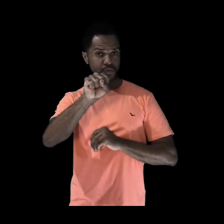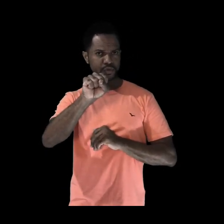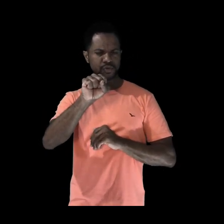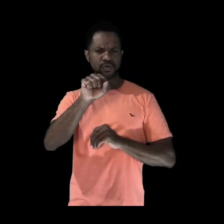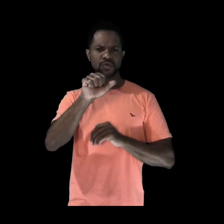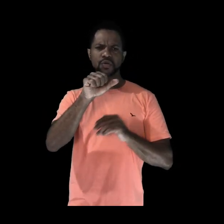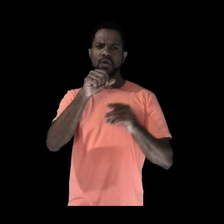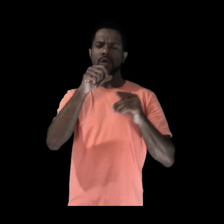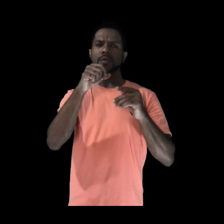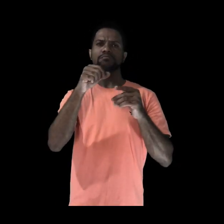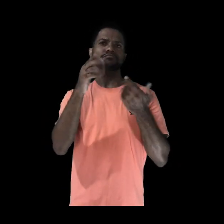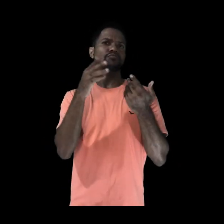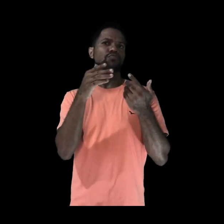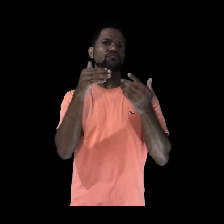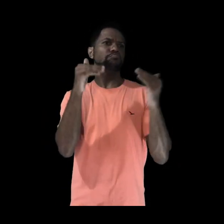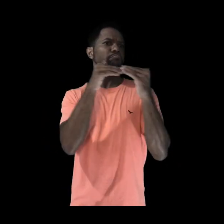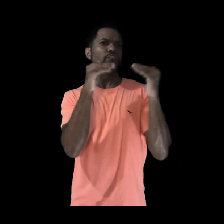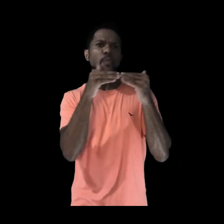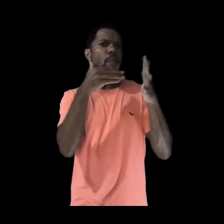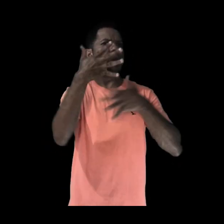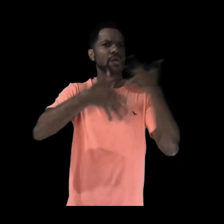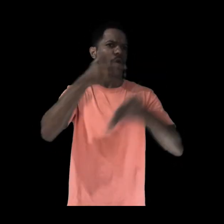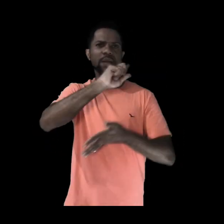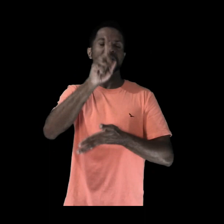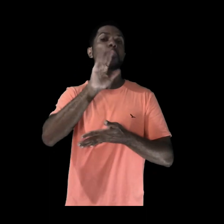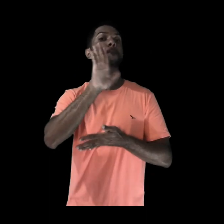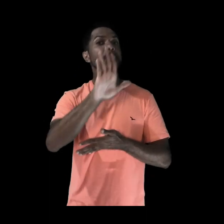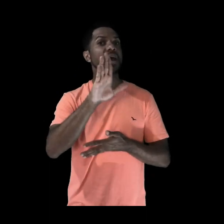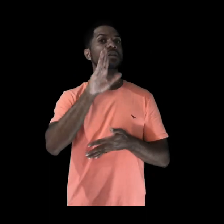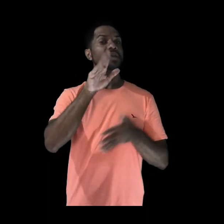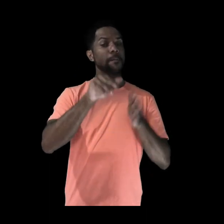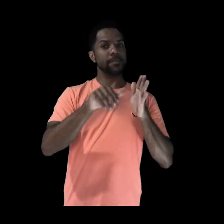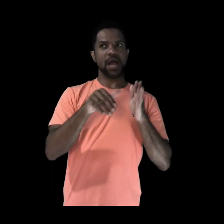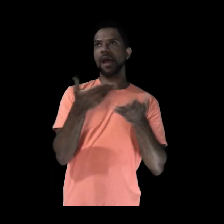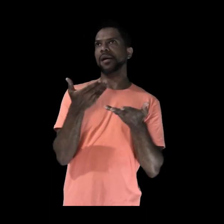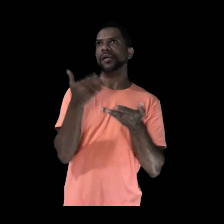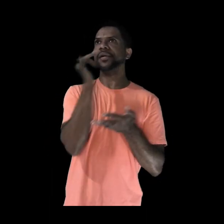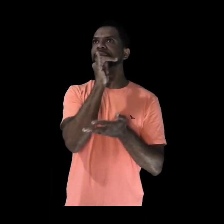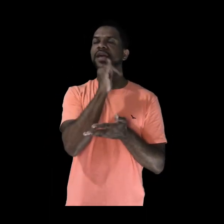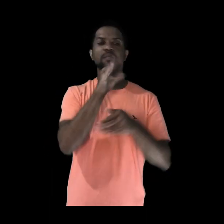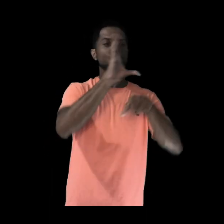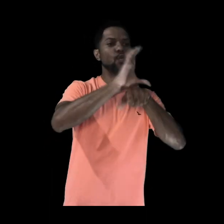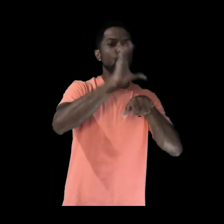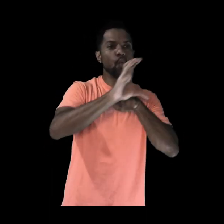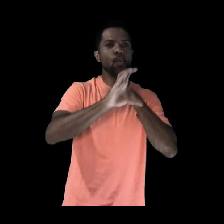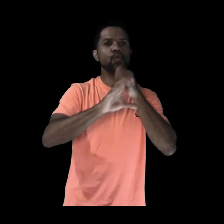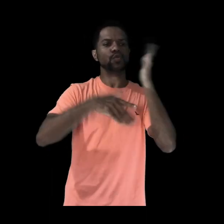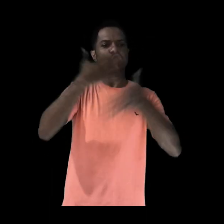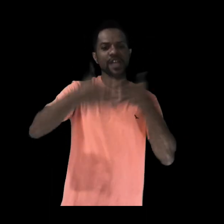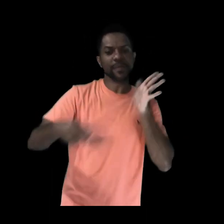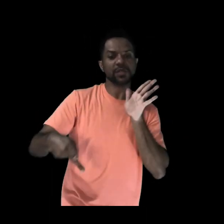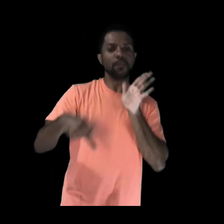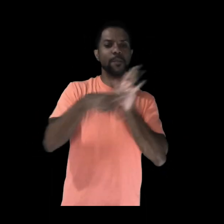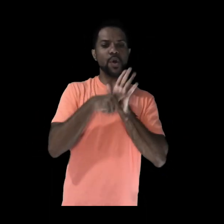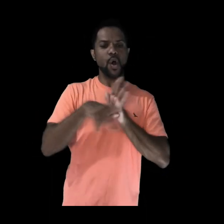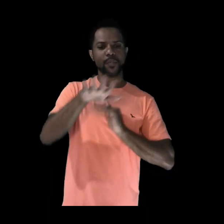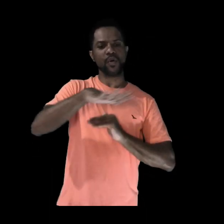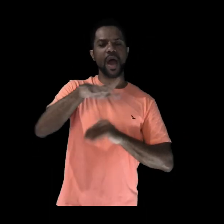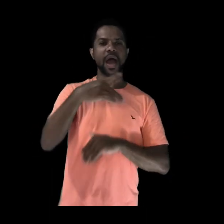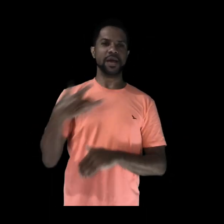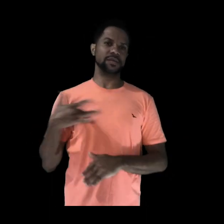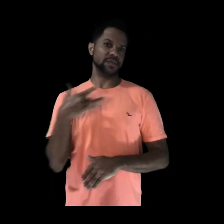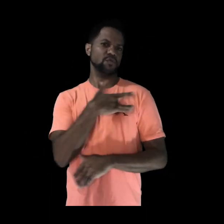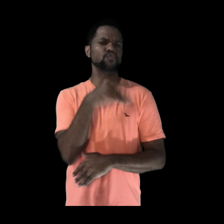Libras, mas tem a ver com a prática cotidiana daquele contexto. Então, vocês não vão achar cursos de Libras para a área da